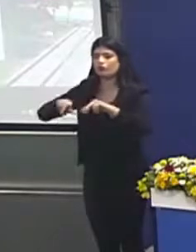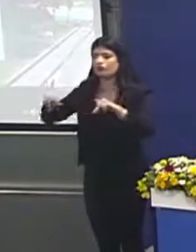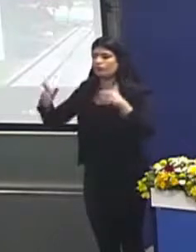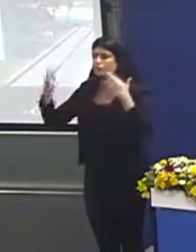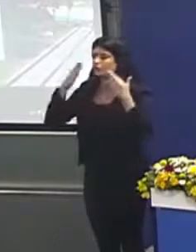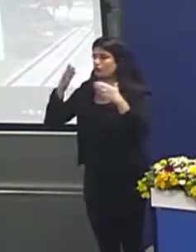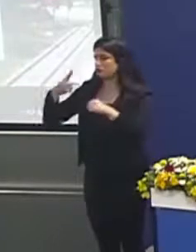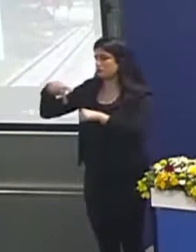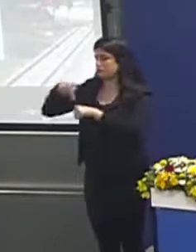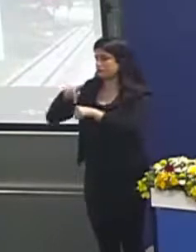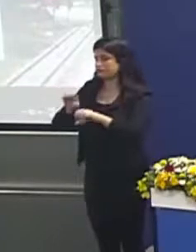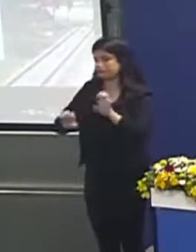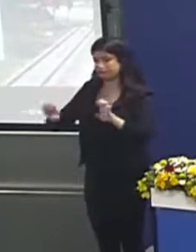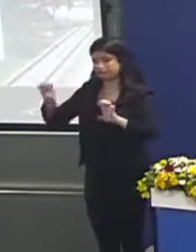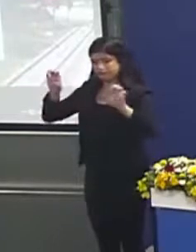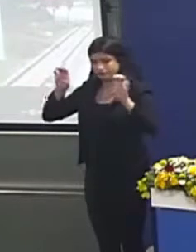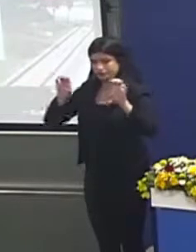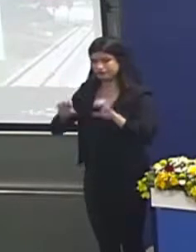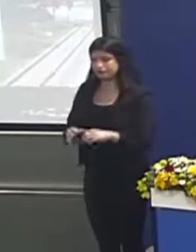país.